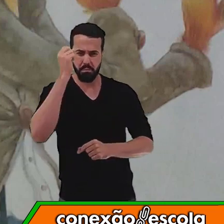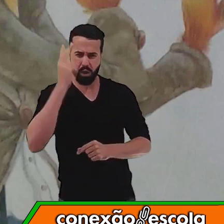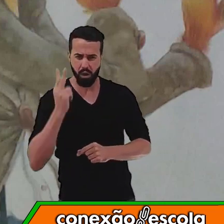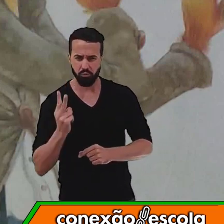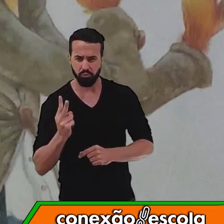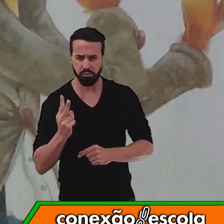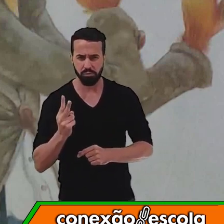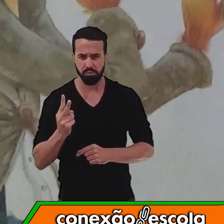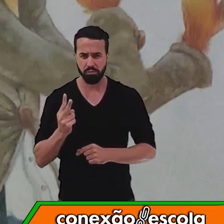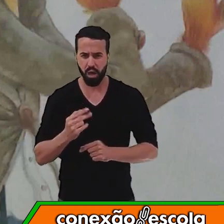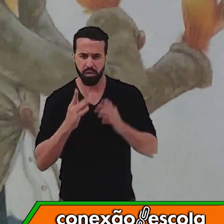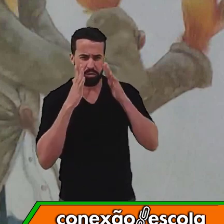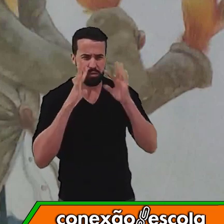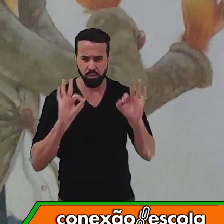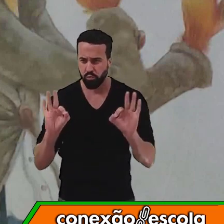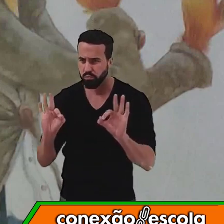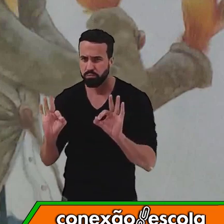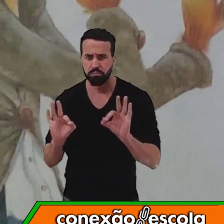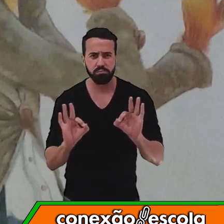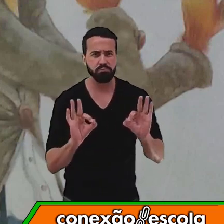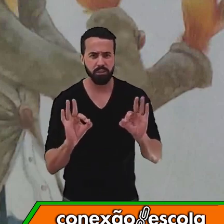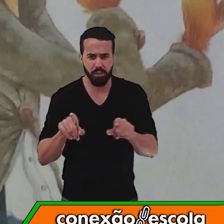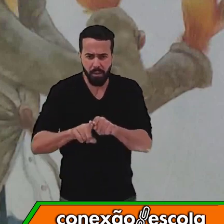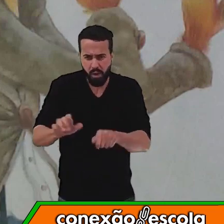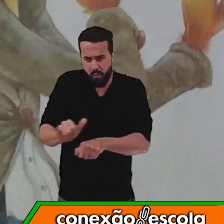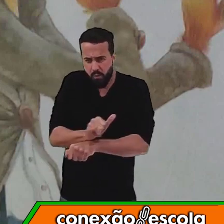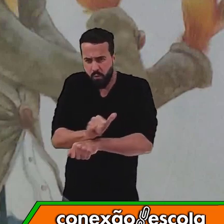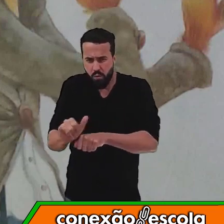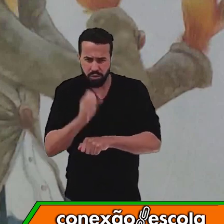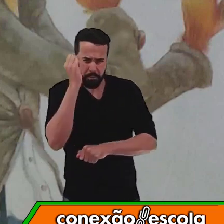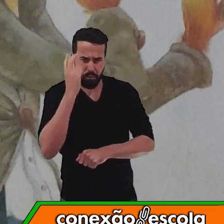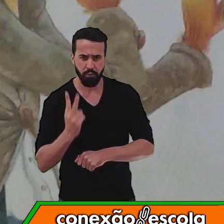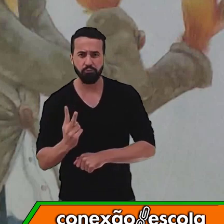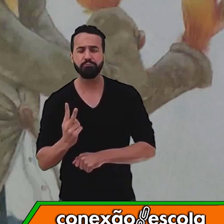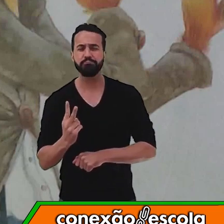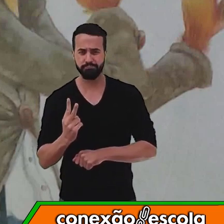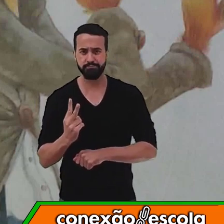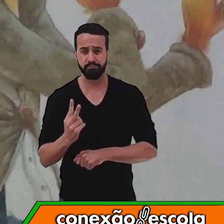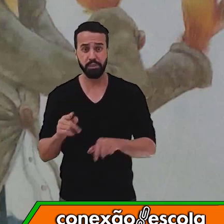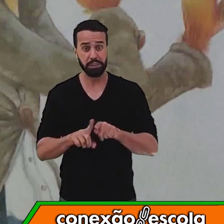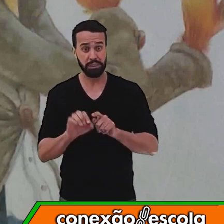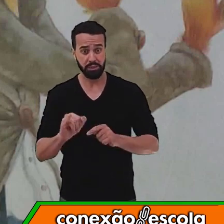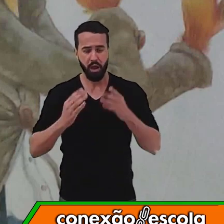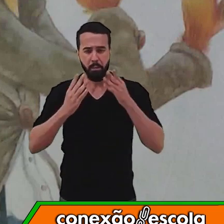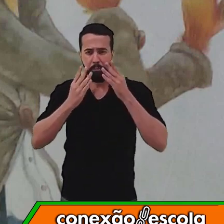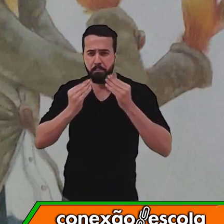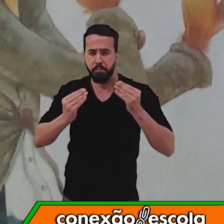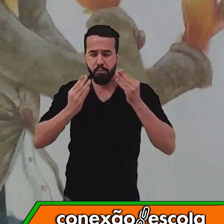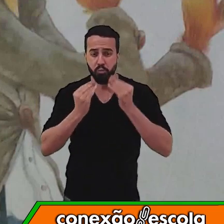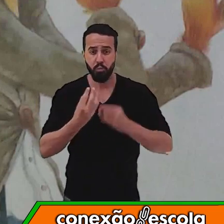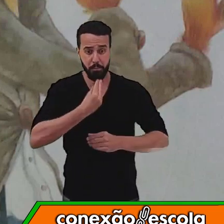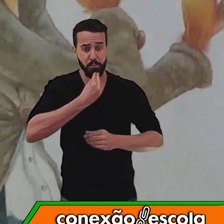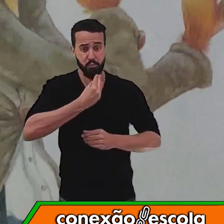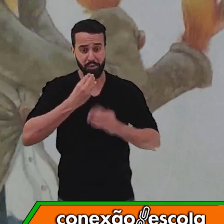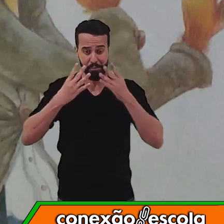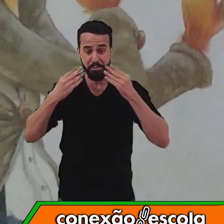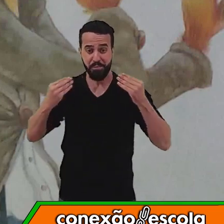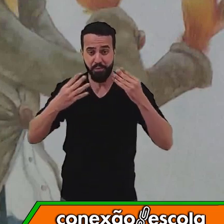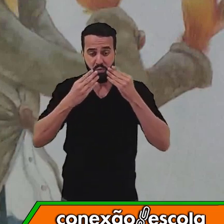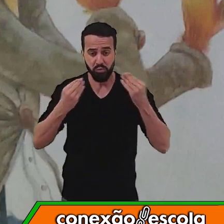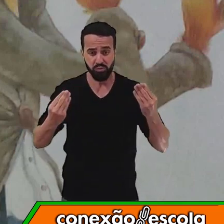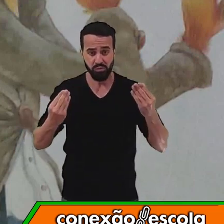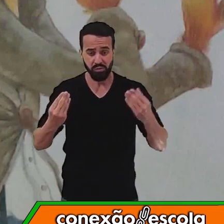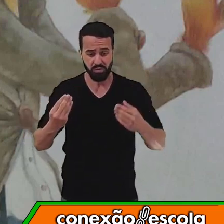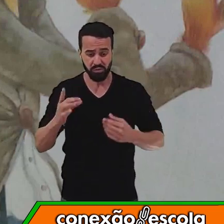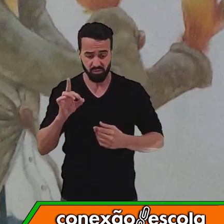esperto, atento e astuto. Se Pinóquio fosse o Senhor Raposo, não seria mais somente